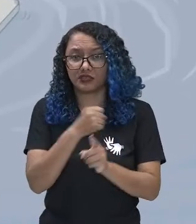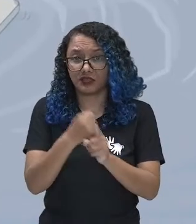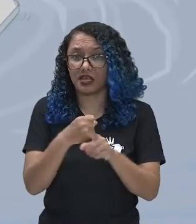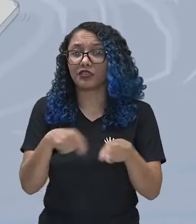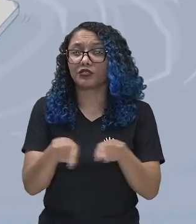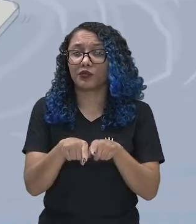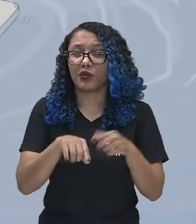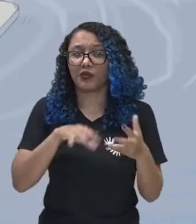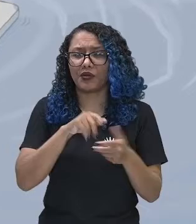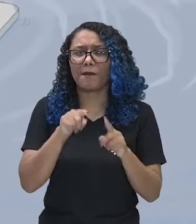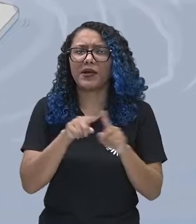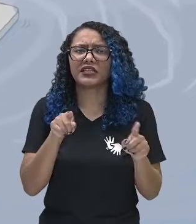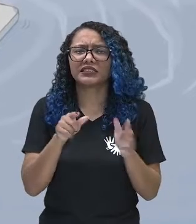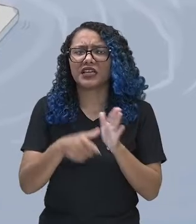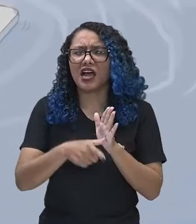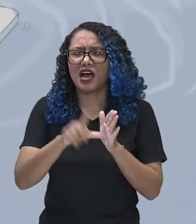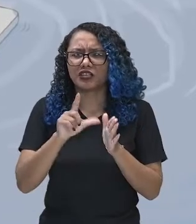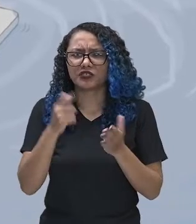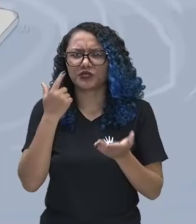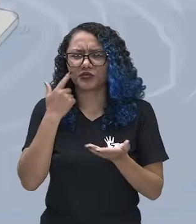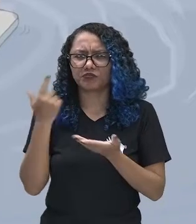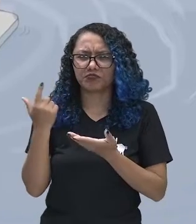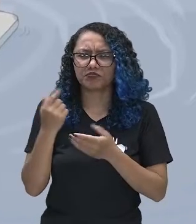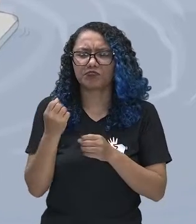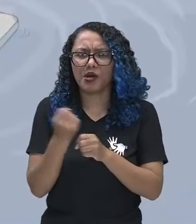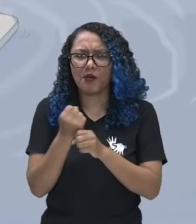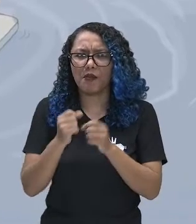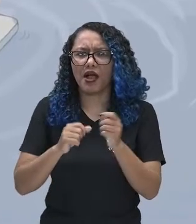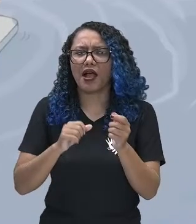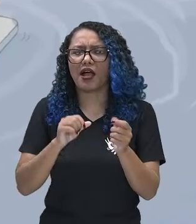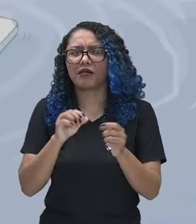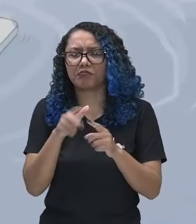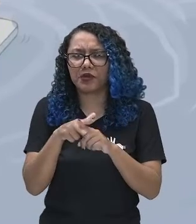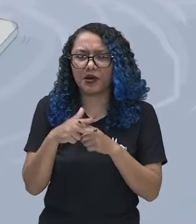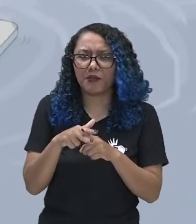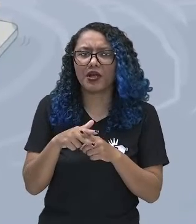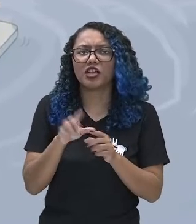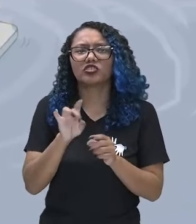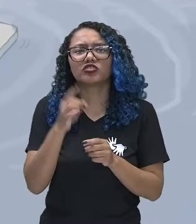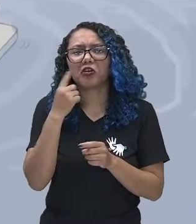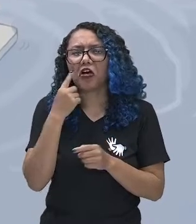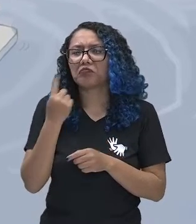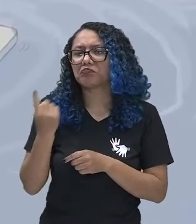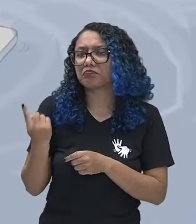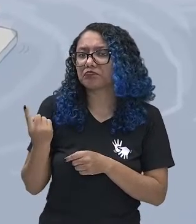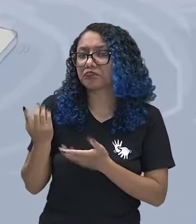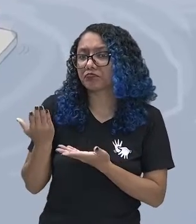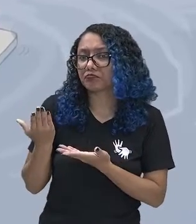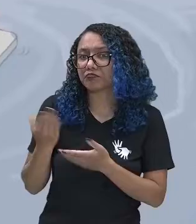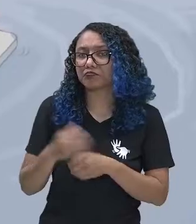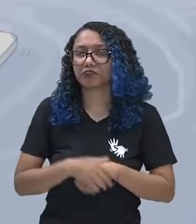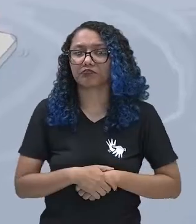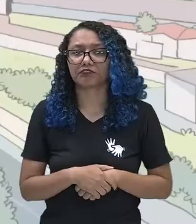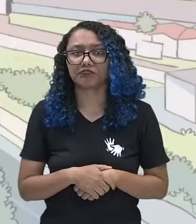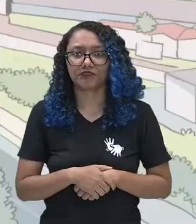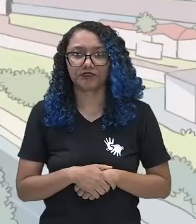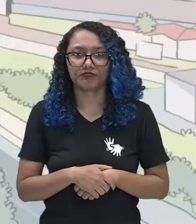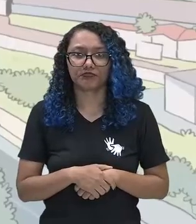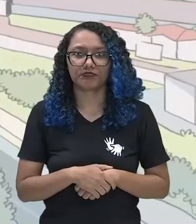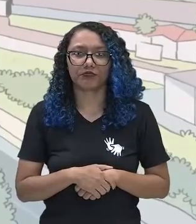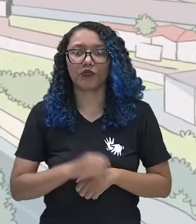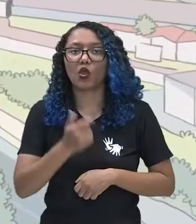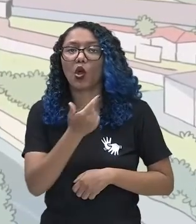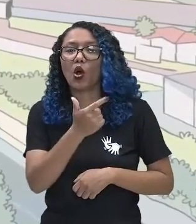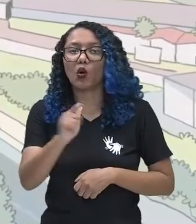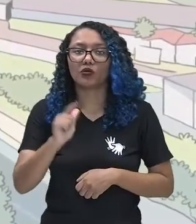revitalizarem, aqui era somente um atracadouro em frente à Praça Mauá. Vamos conhecer mais um ponto turístico?